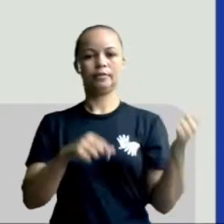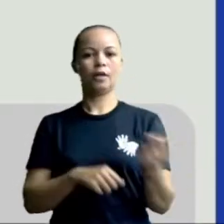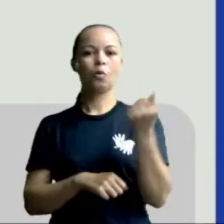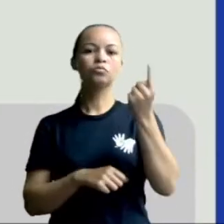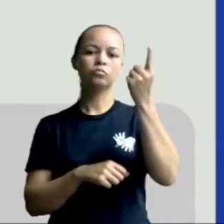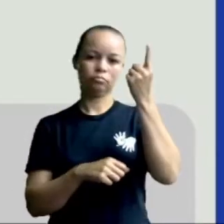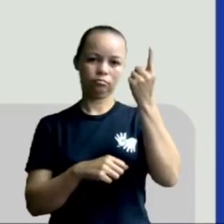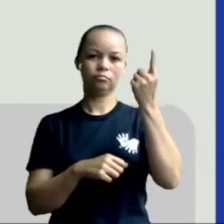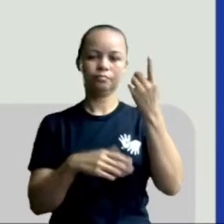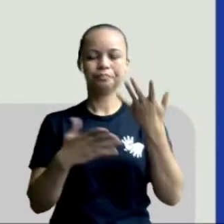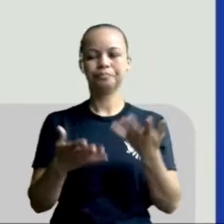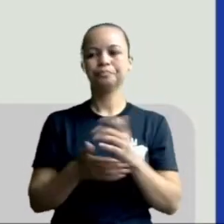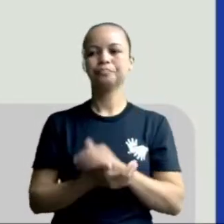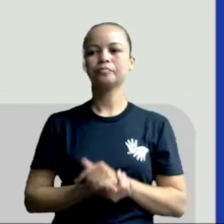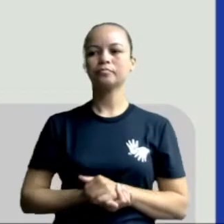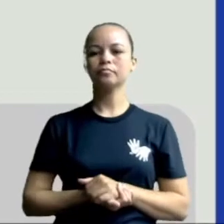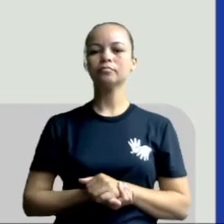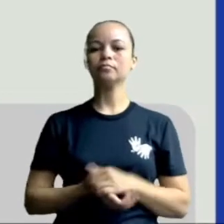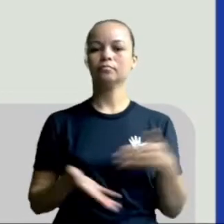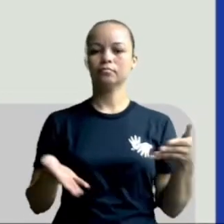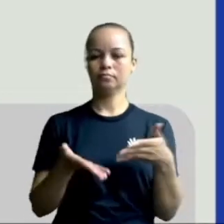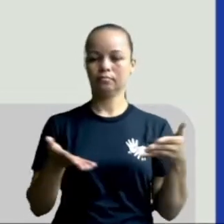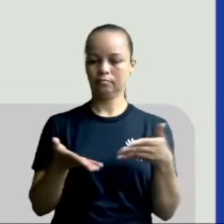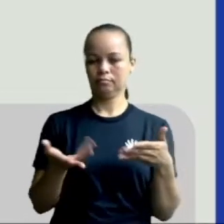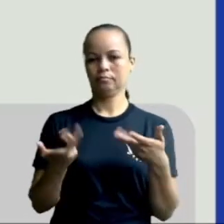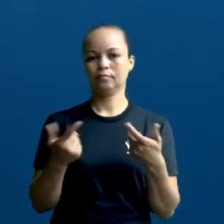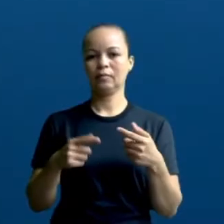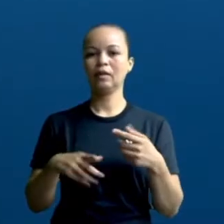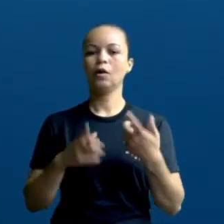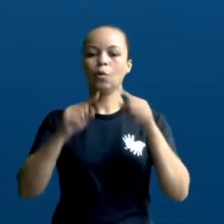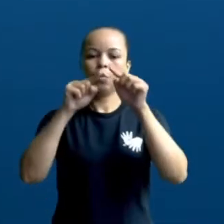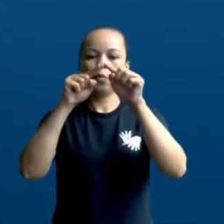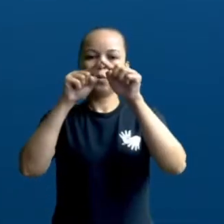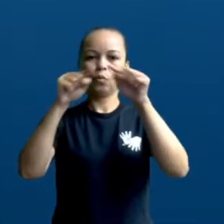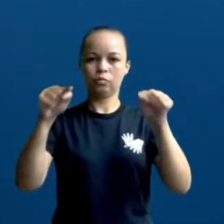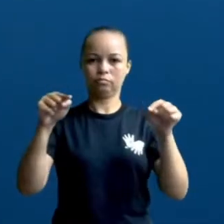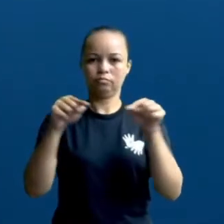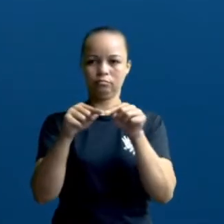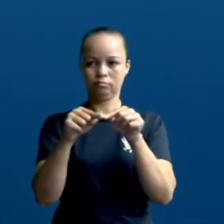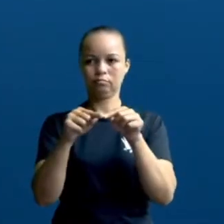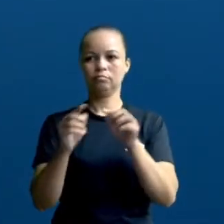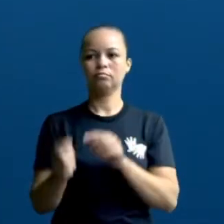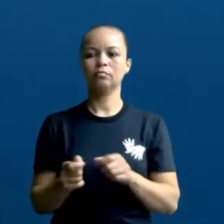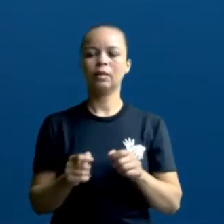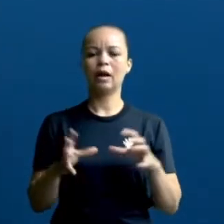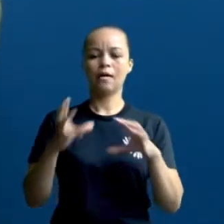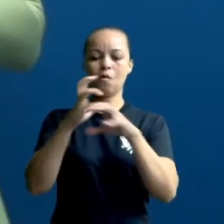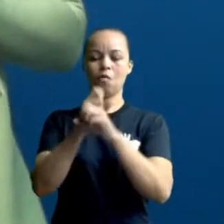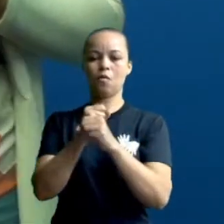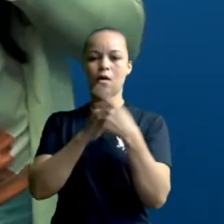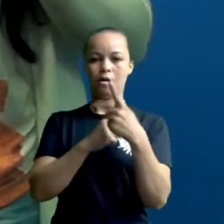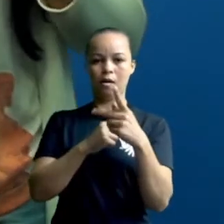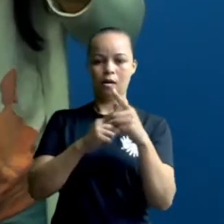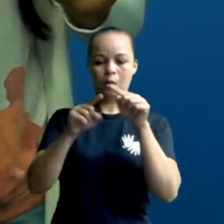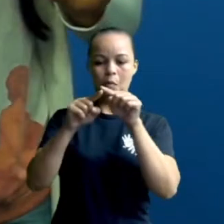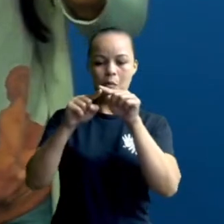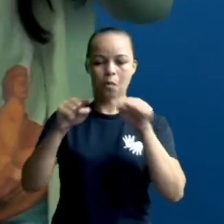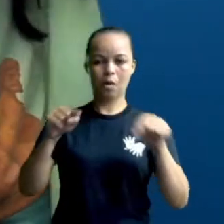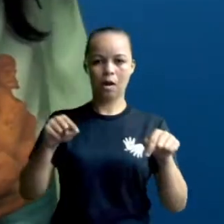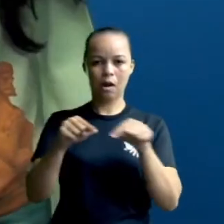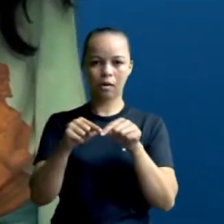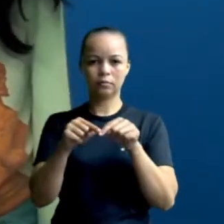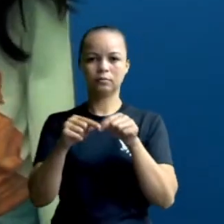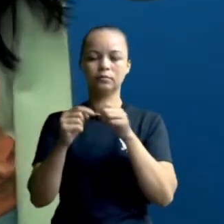certo? E agora o triângulo. O triângulo, para eu calcular o triângulo é uma figura